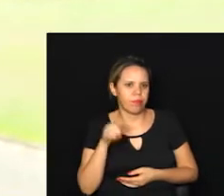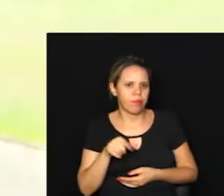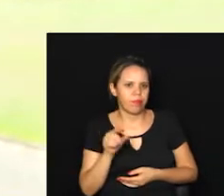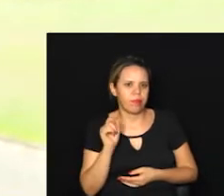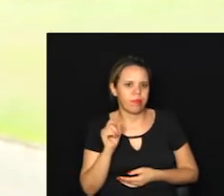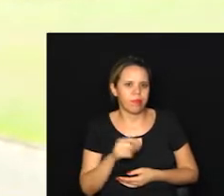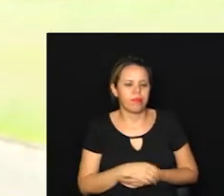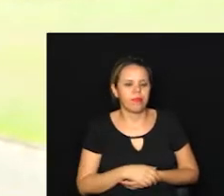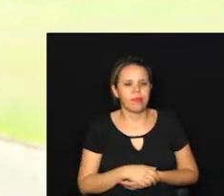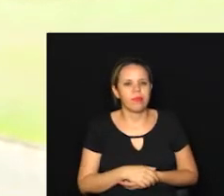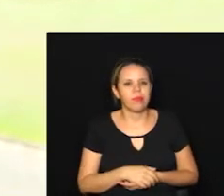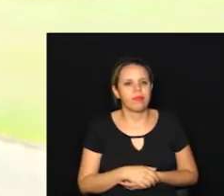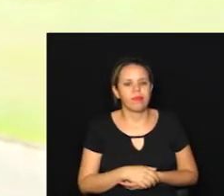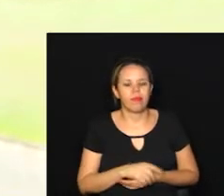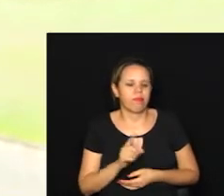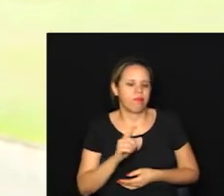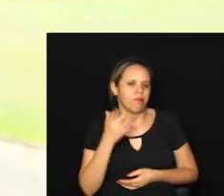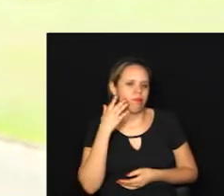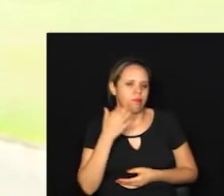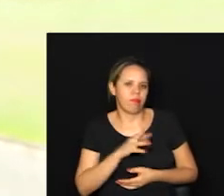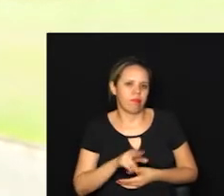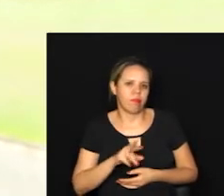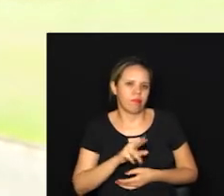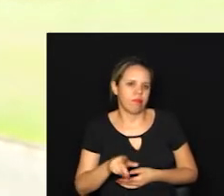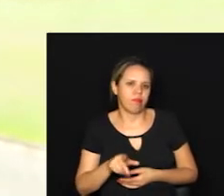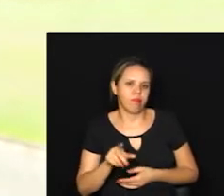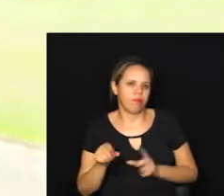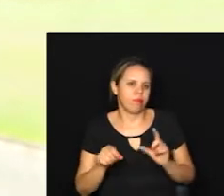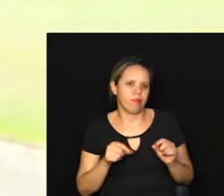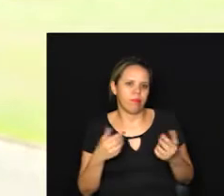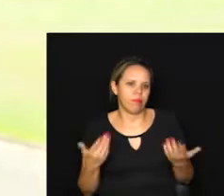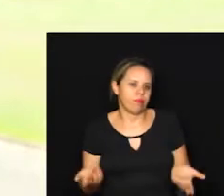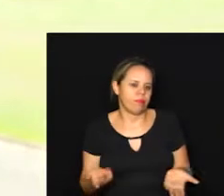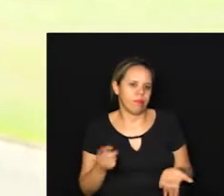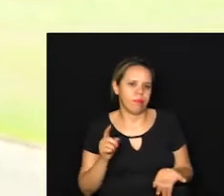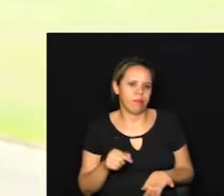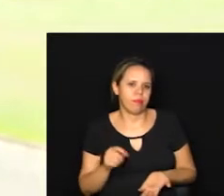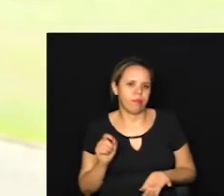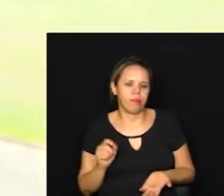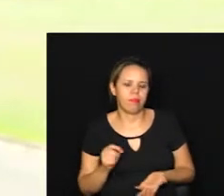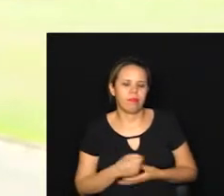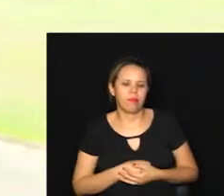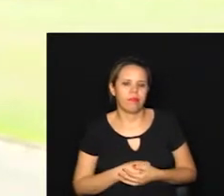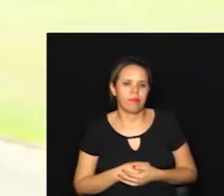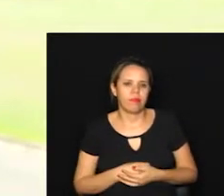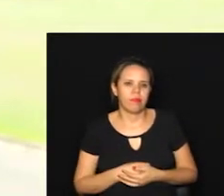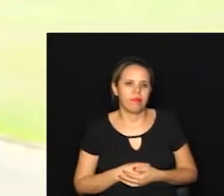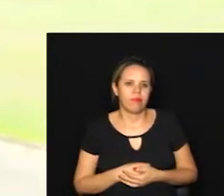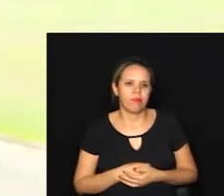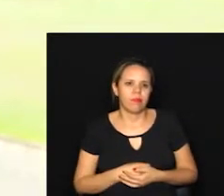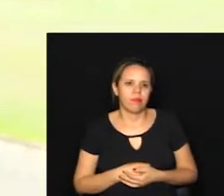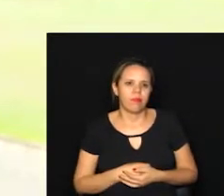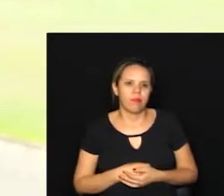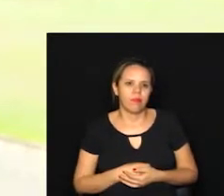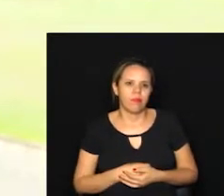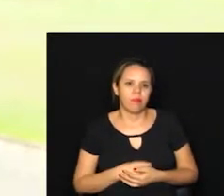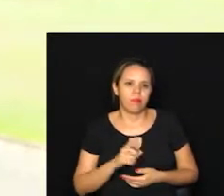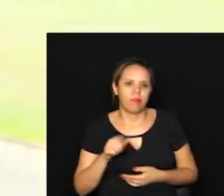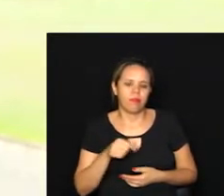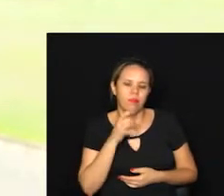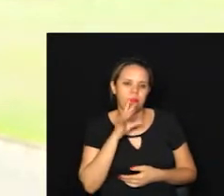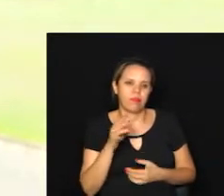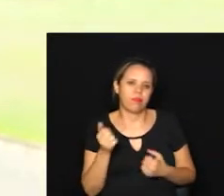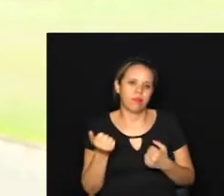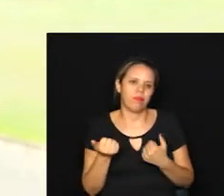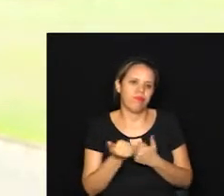esse? Não, isso não é um caminho, né? Isso é um remendo que